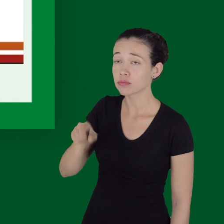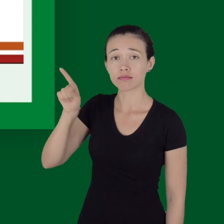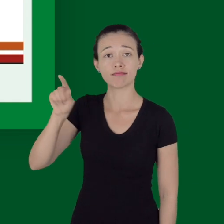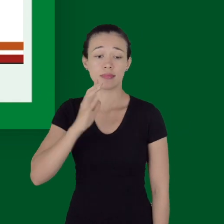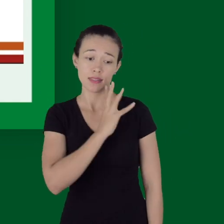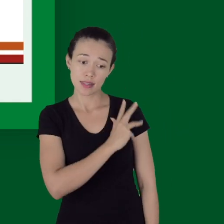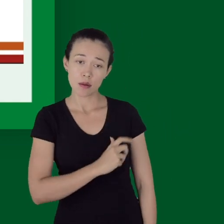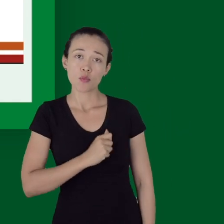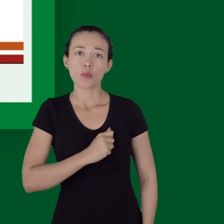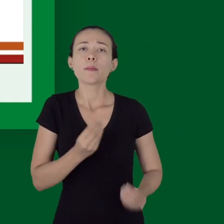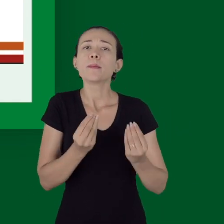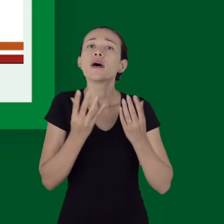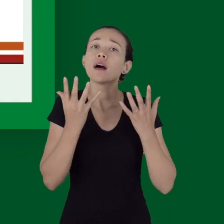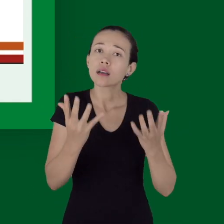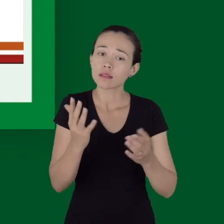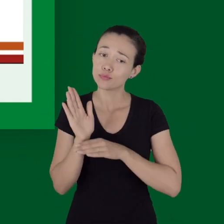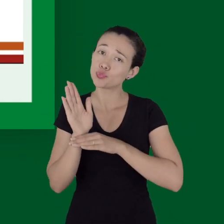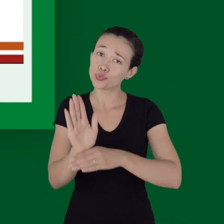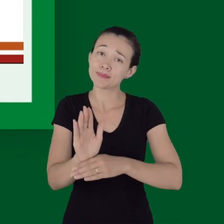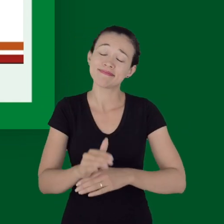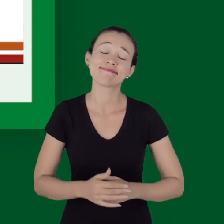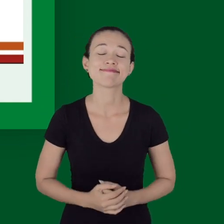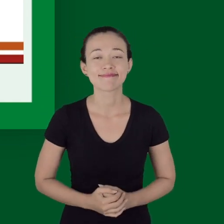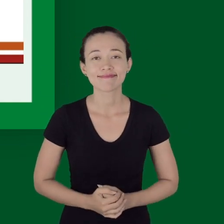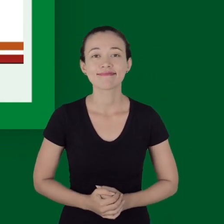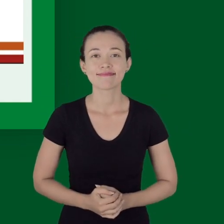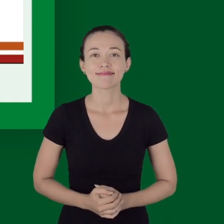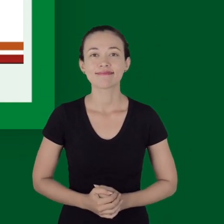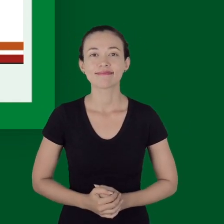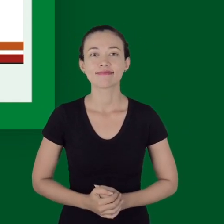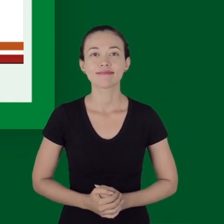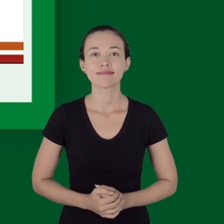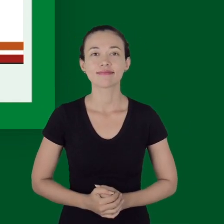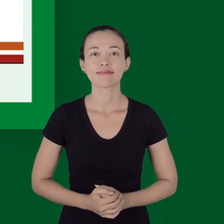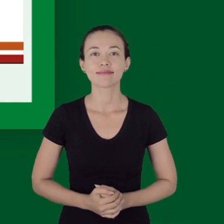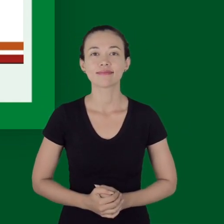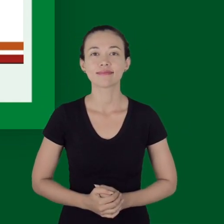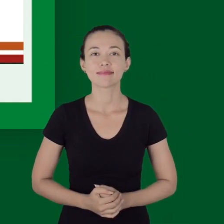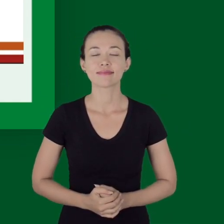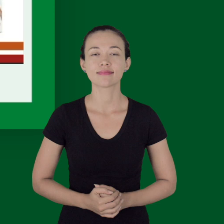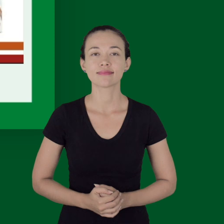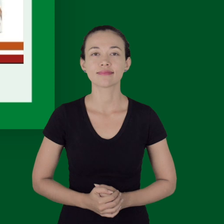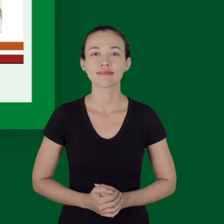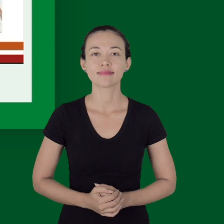contato com o serviço de urgência para fazer a assistência mais rápido possível.